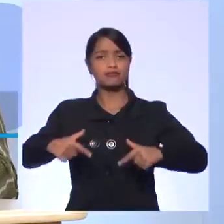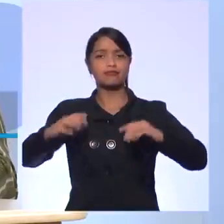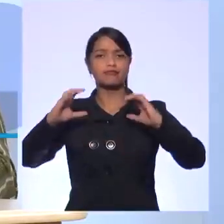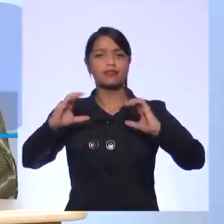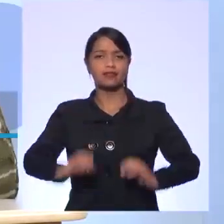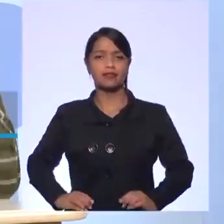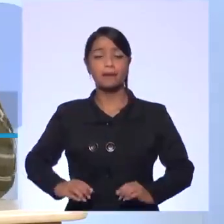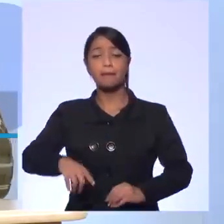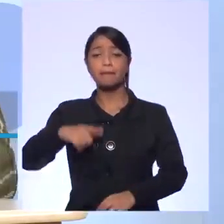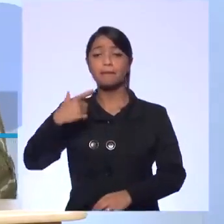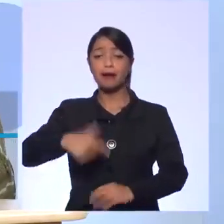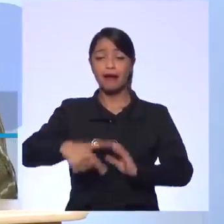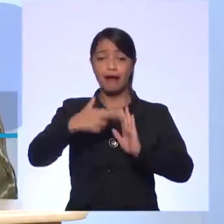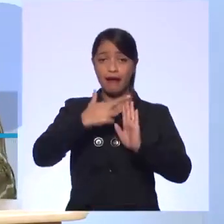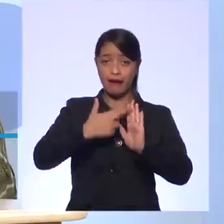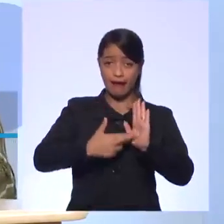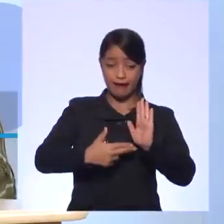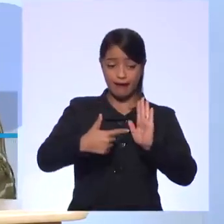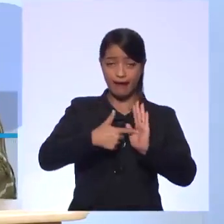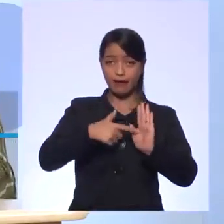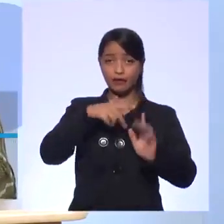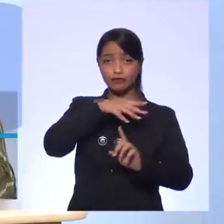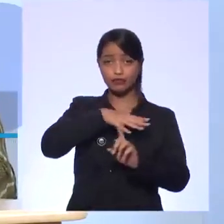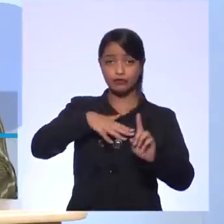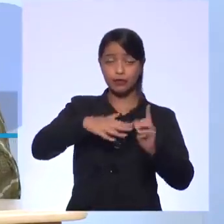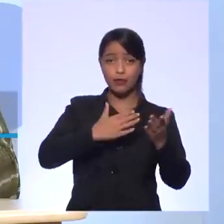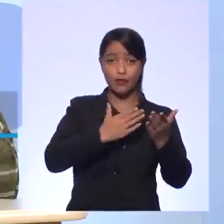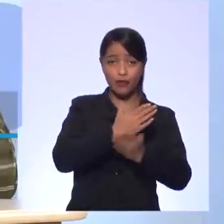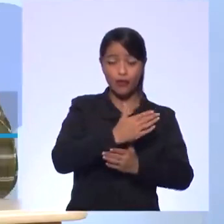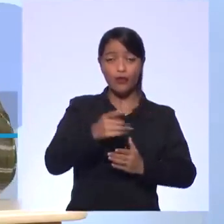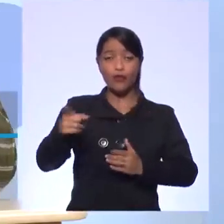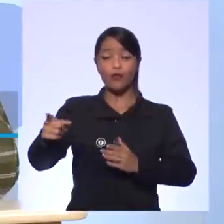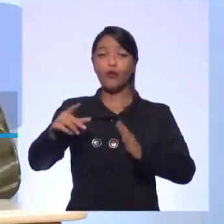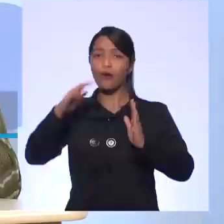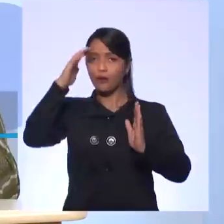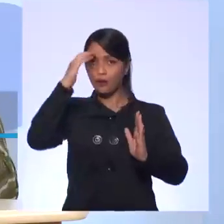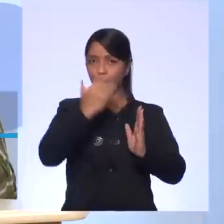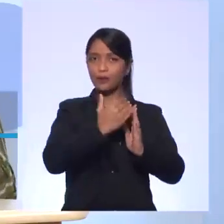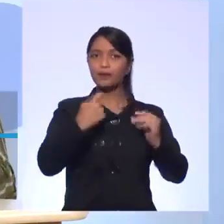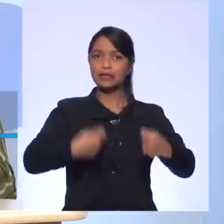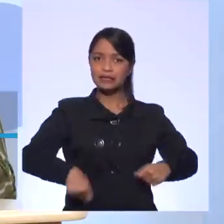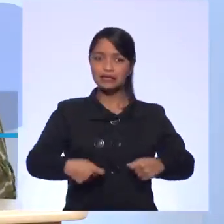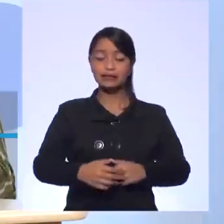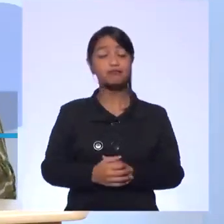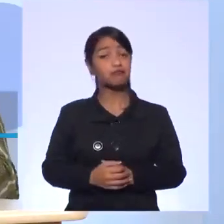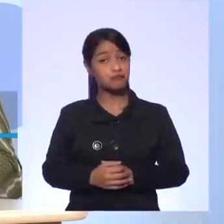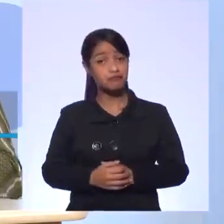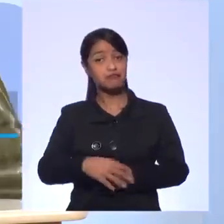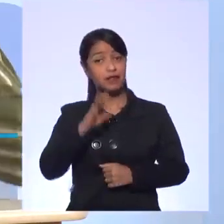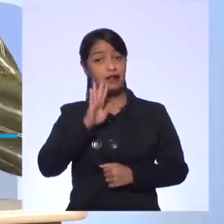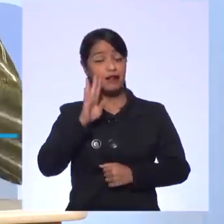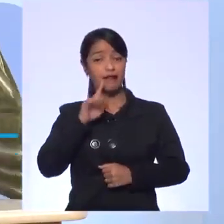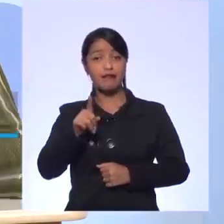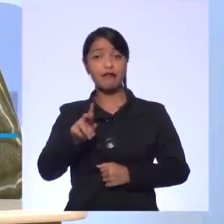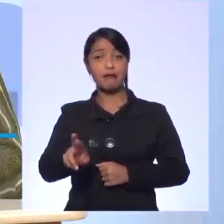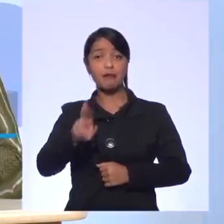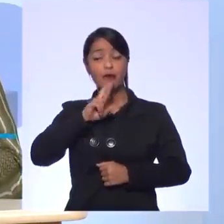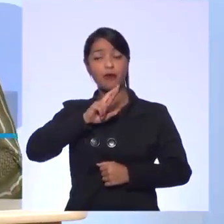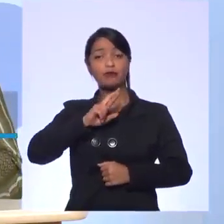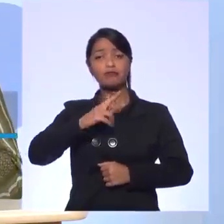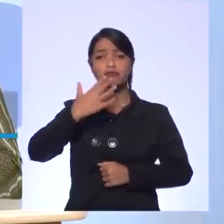as regras que foram aí aprovadas pela sociedade. Olha que legal a resposta que você está nos trazendo, uma